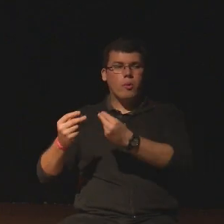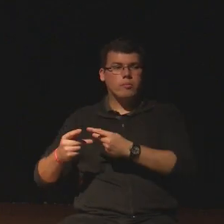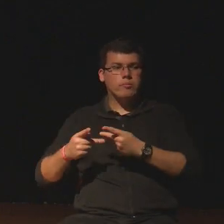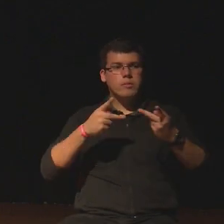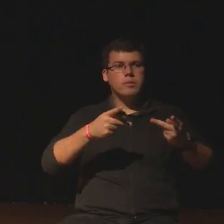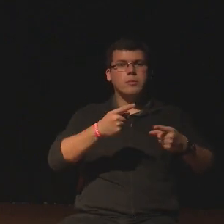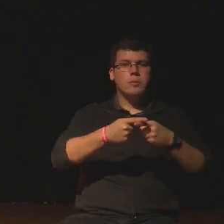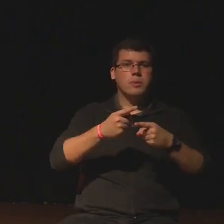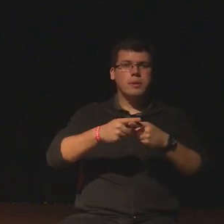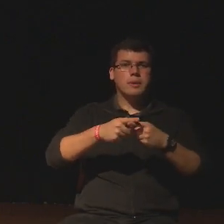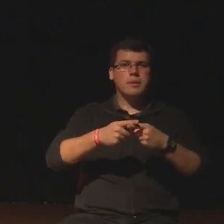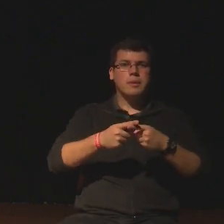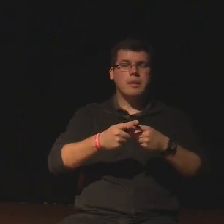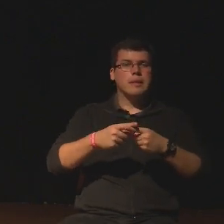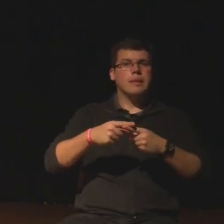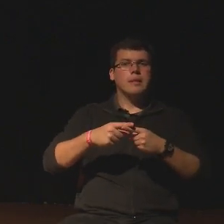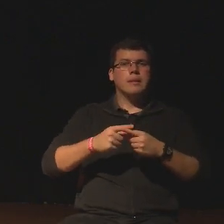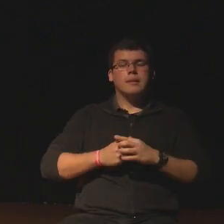ativos.